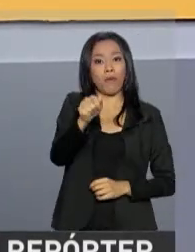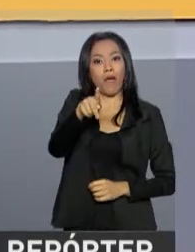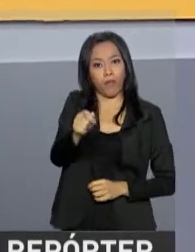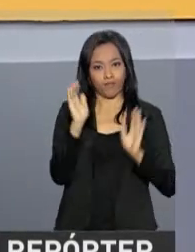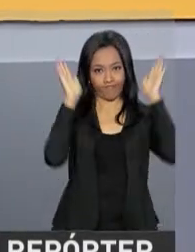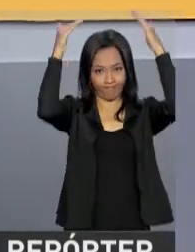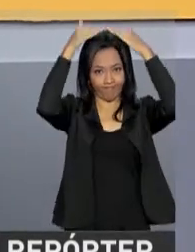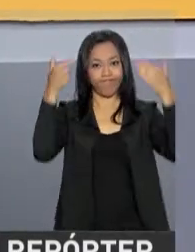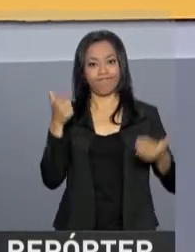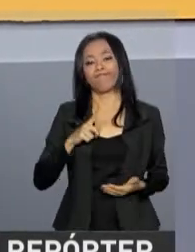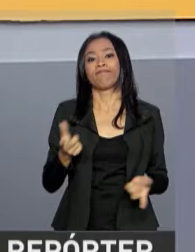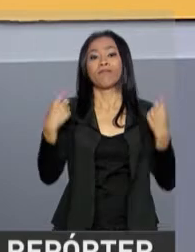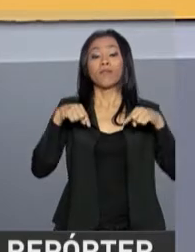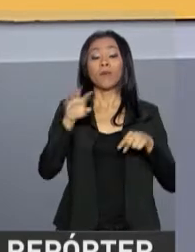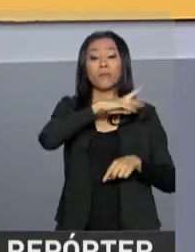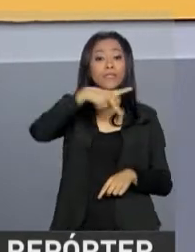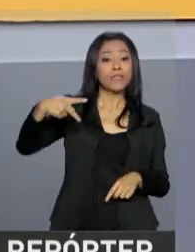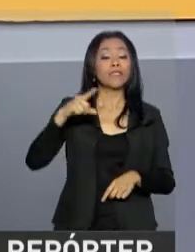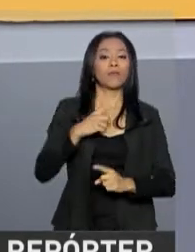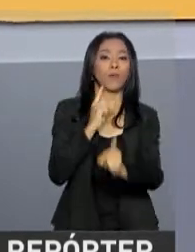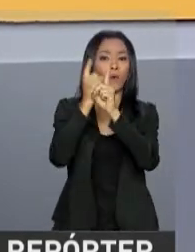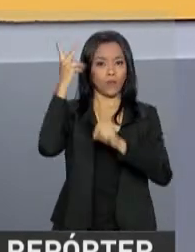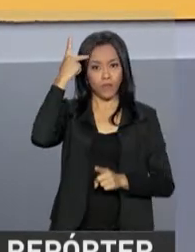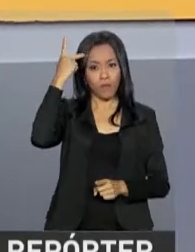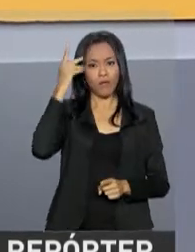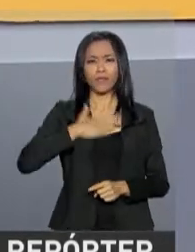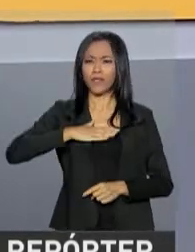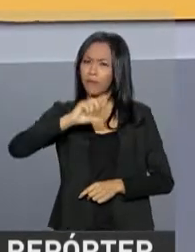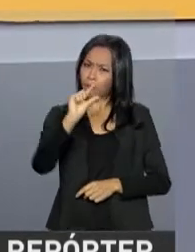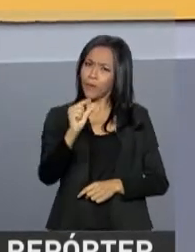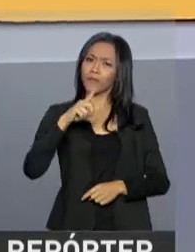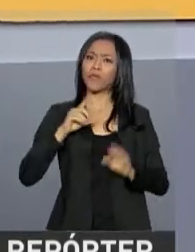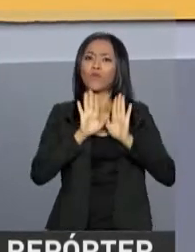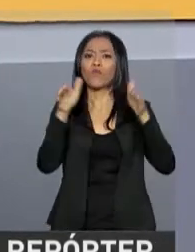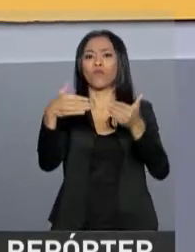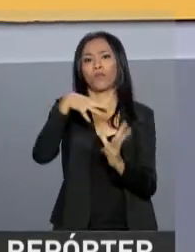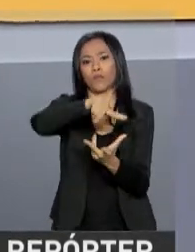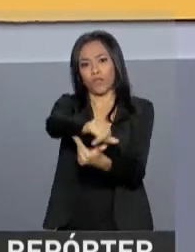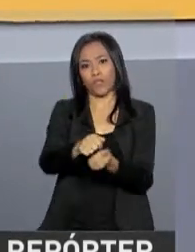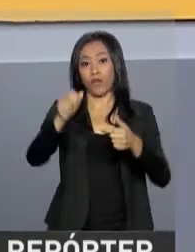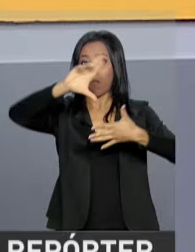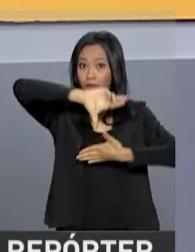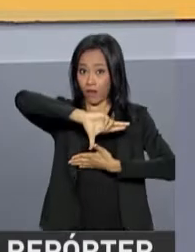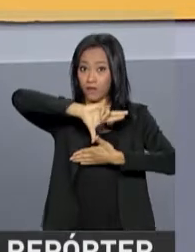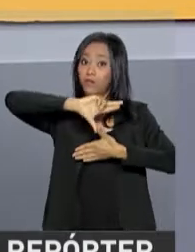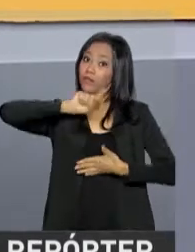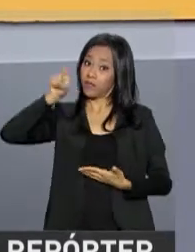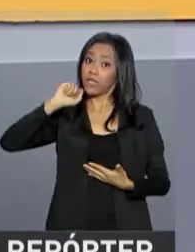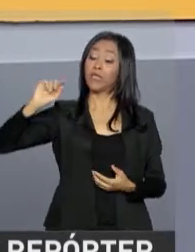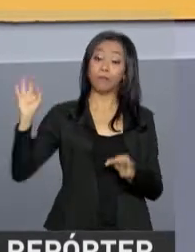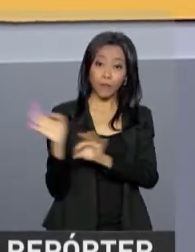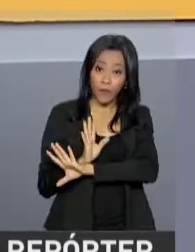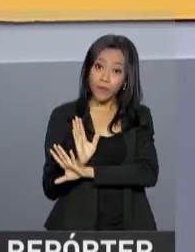agenda ainda hoje no estado de São Paulo. Daqui a pouco ele participa da abertura do Fórum Econômico Mundial para a América Latina, na capital paulista, e em